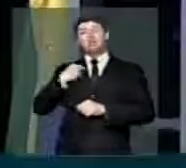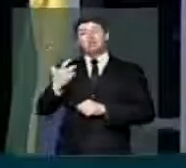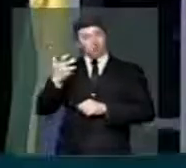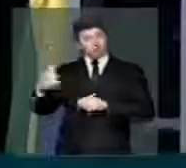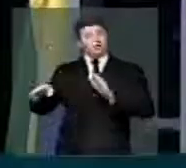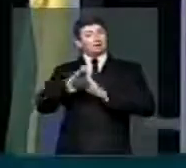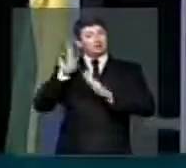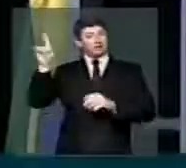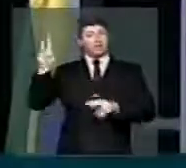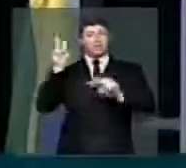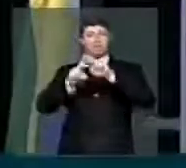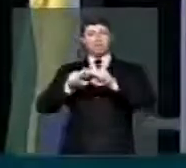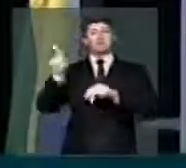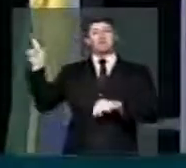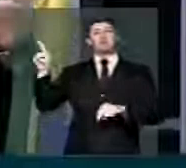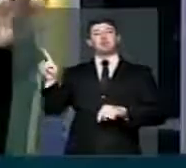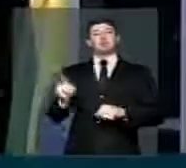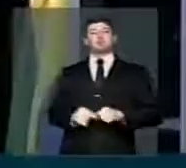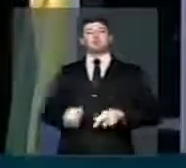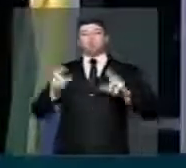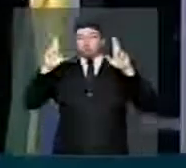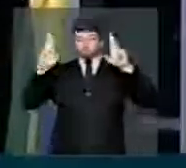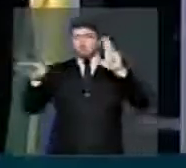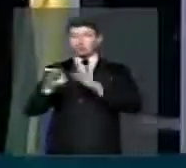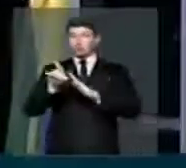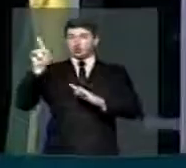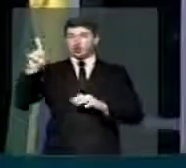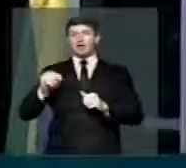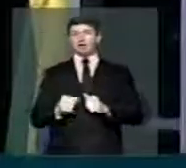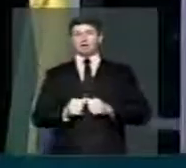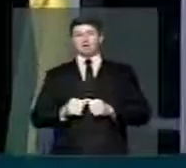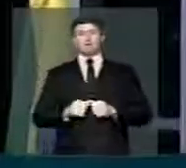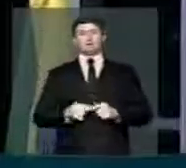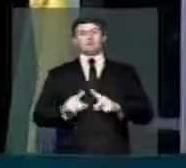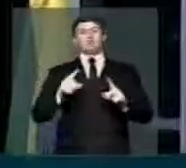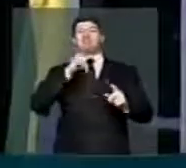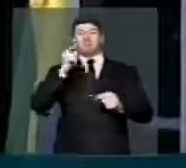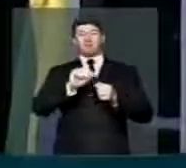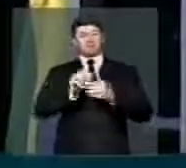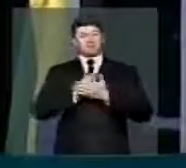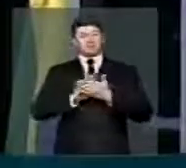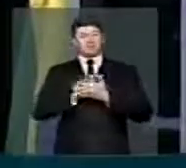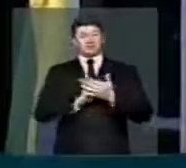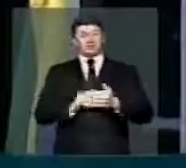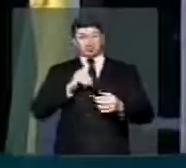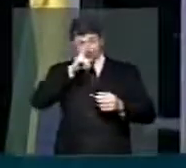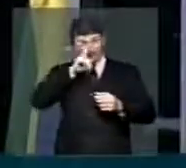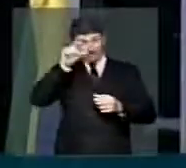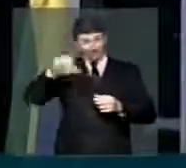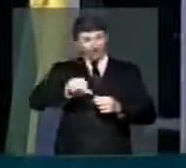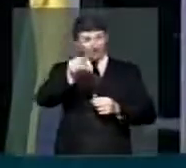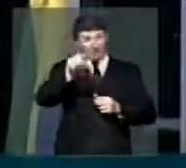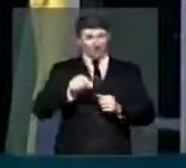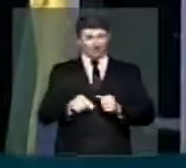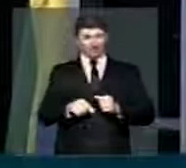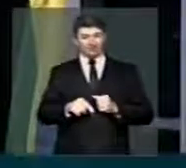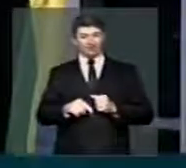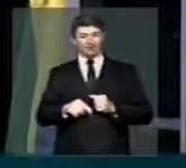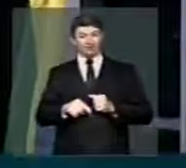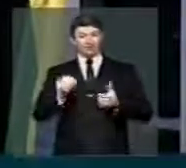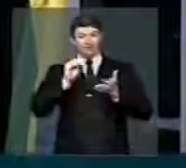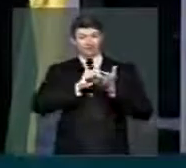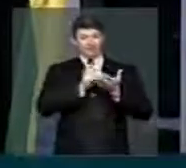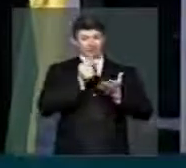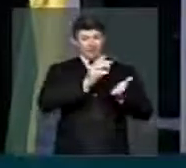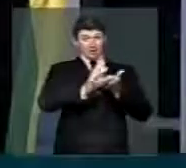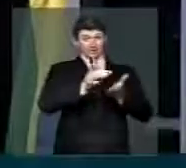chegue. Não chegou lá, mas eu espero que chegue. E nada acontece. E mais grave, enquanto falta